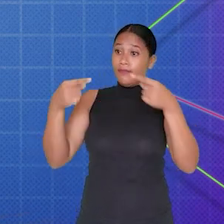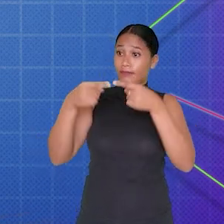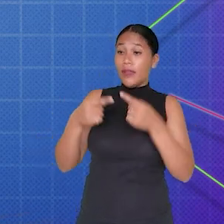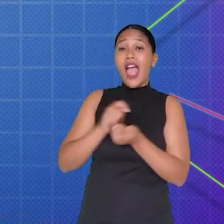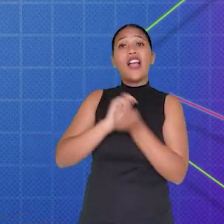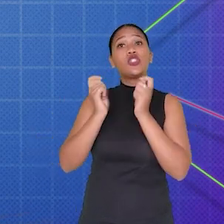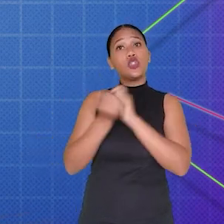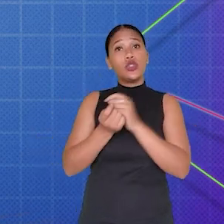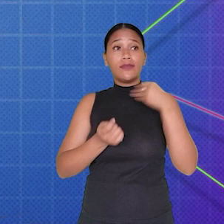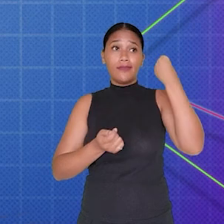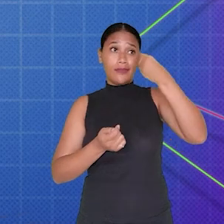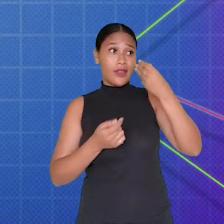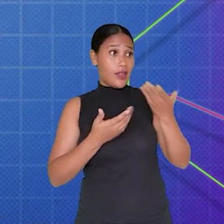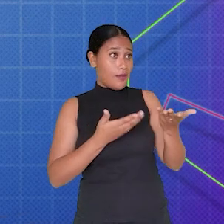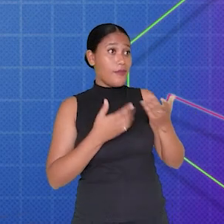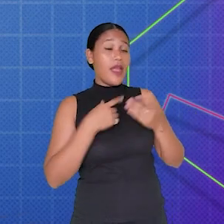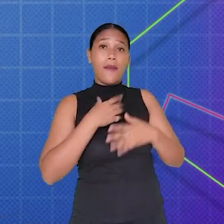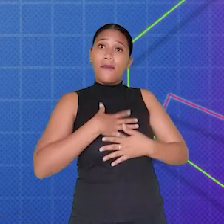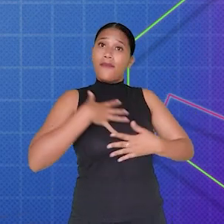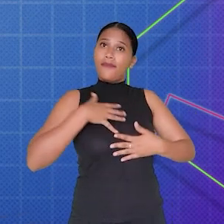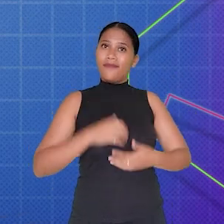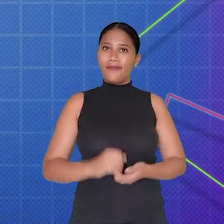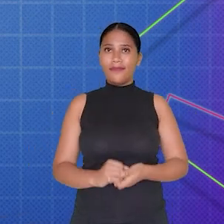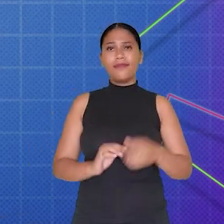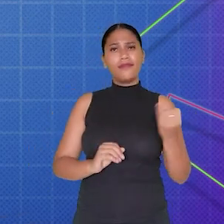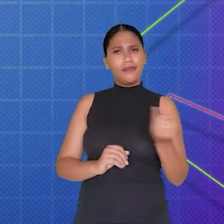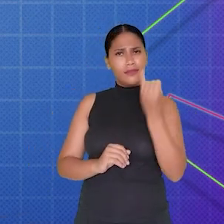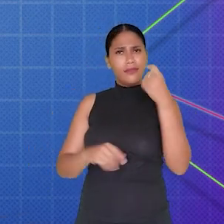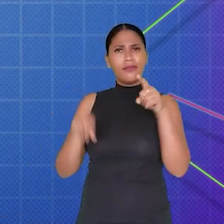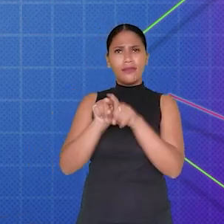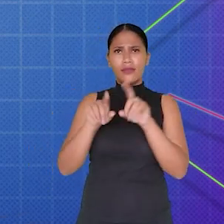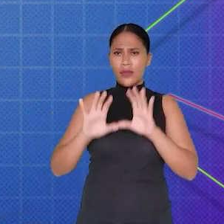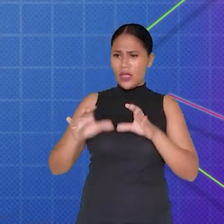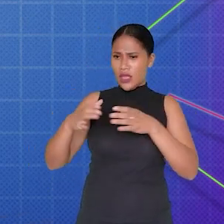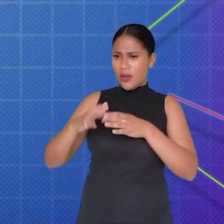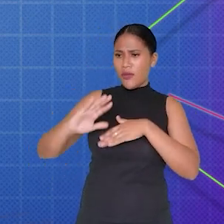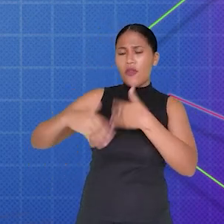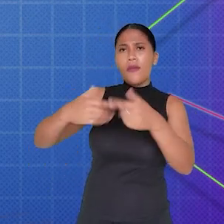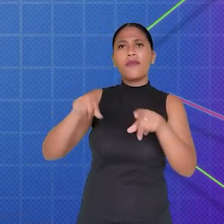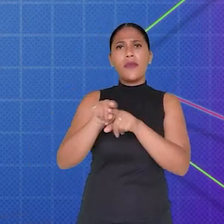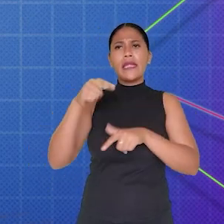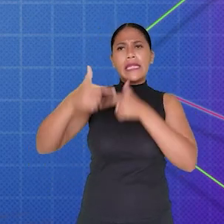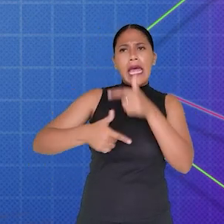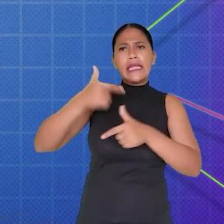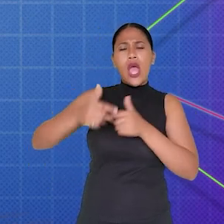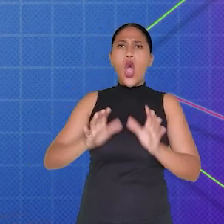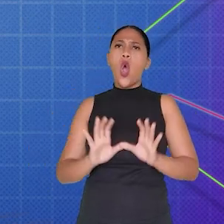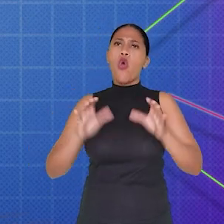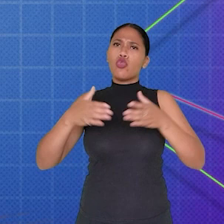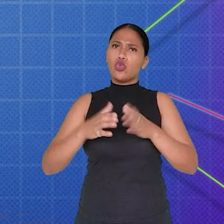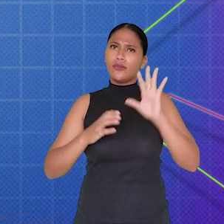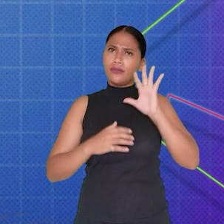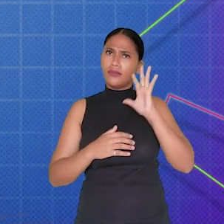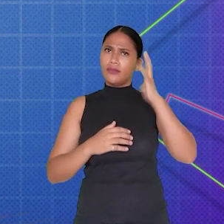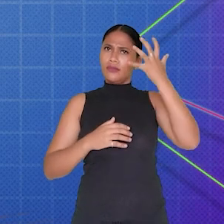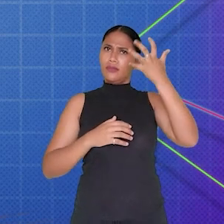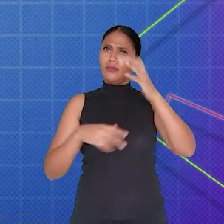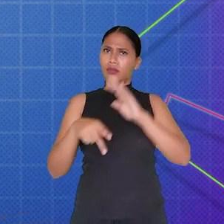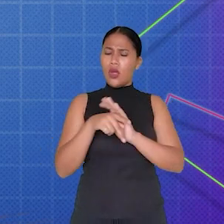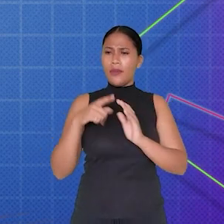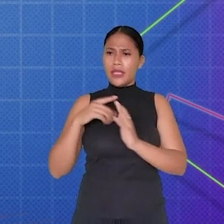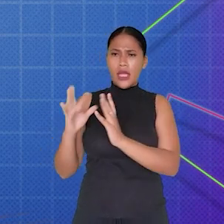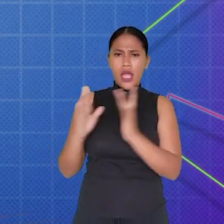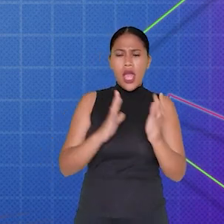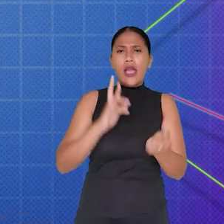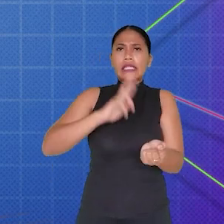e faça ajustes para garantir que a experiência do jogador seja satisfatória. É importante que a equipe de desenvolvimento trabalhe em conjunto para definir